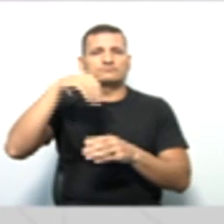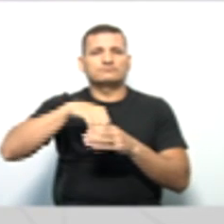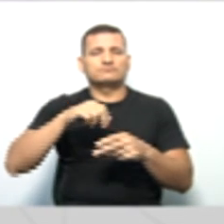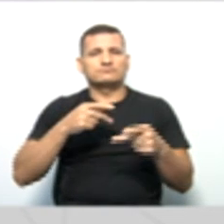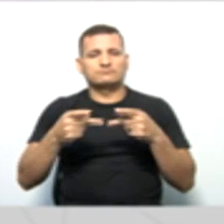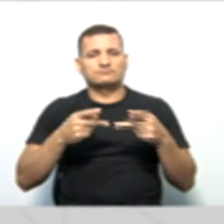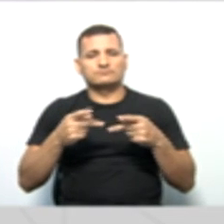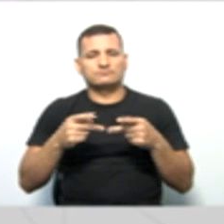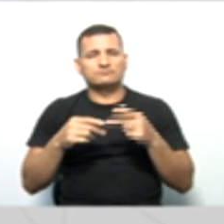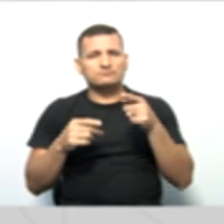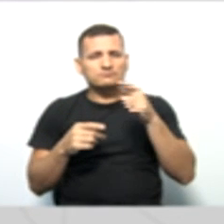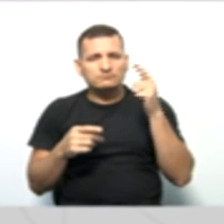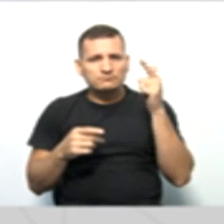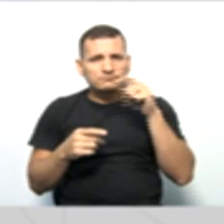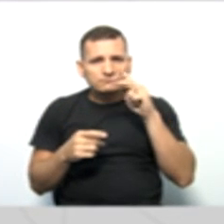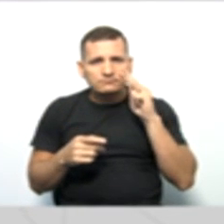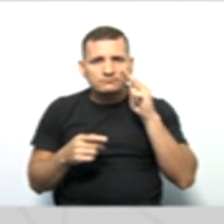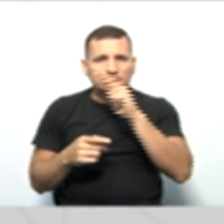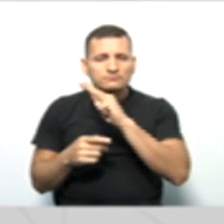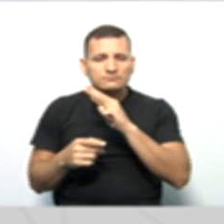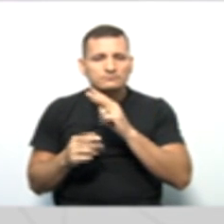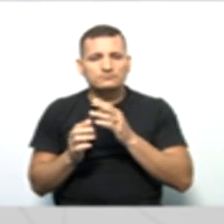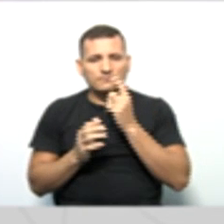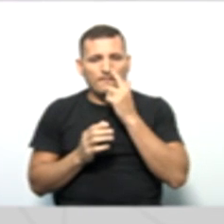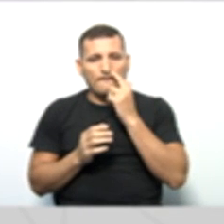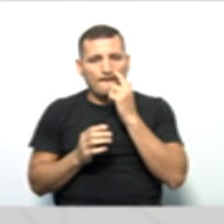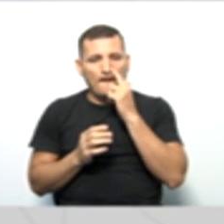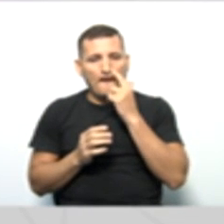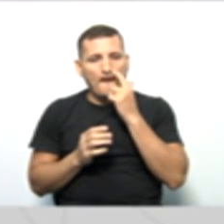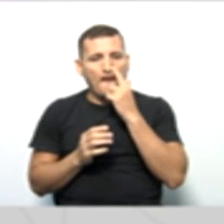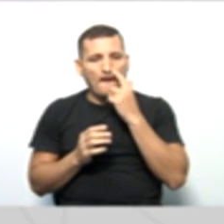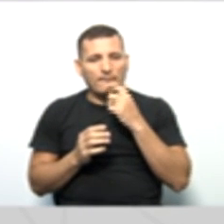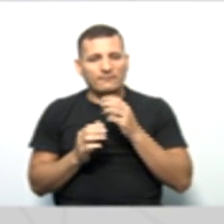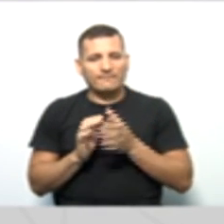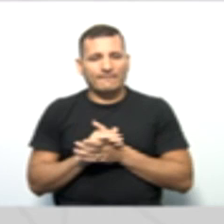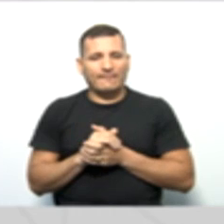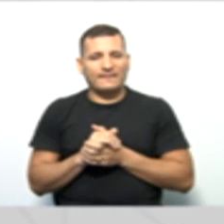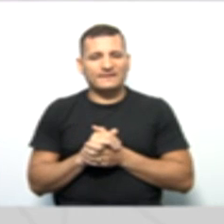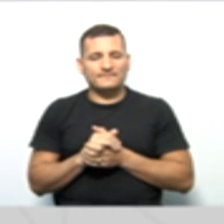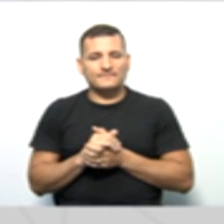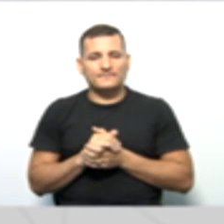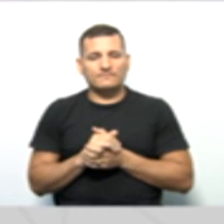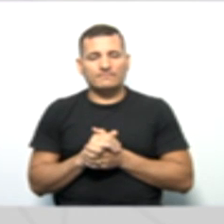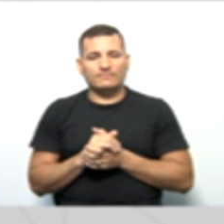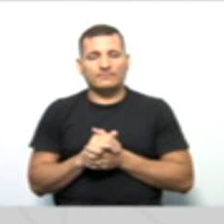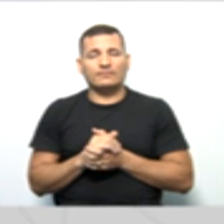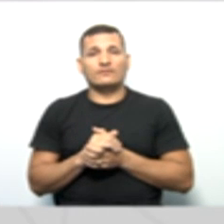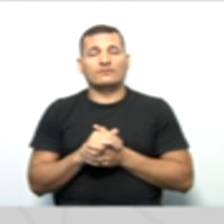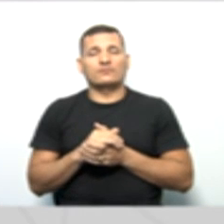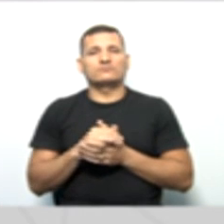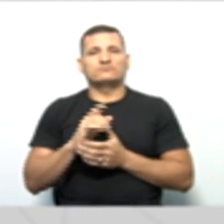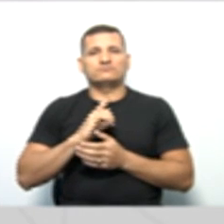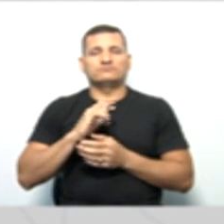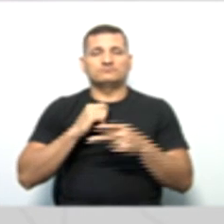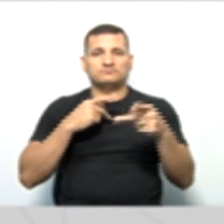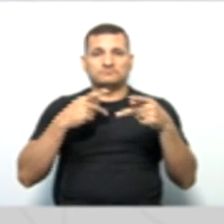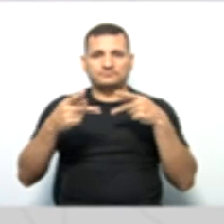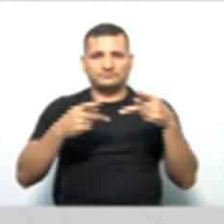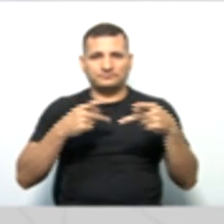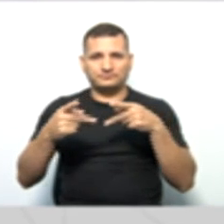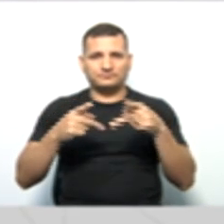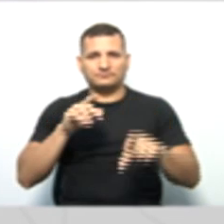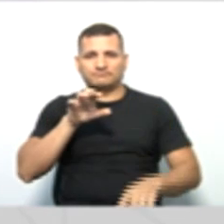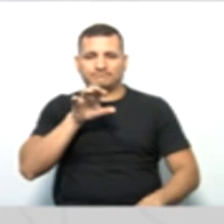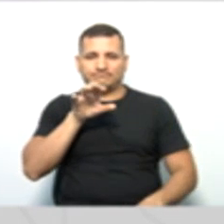sei se vocês conseguem visualizar aí de forma clara, mas a gente vai estar falando aqui cada um deles. Ao centro eu tenho o quê? O meu projeto, tá, gente?